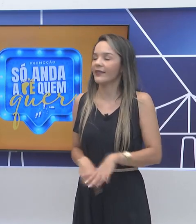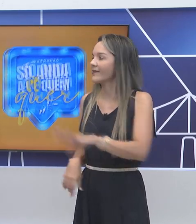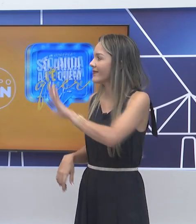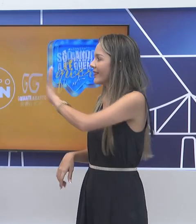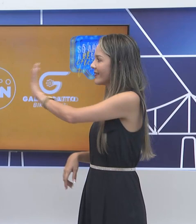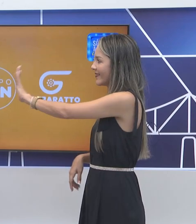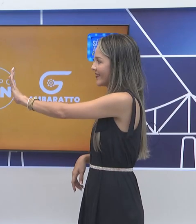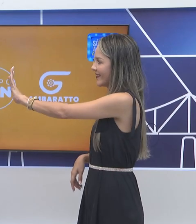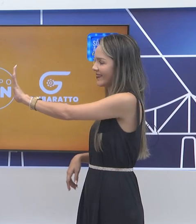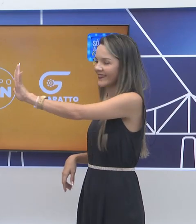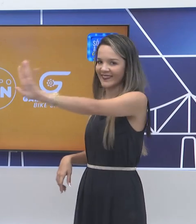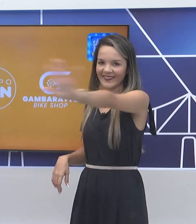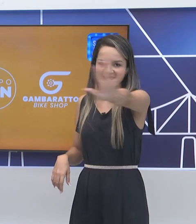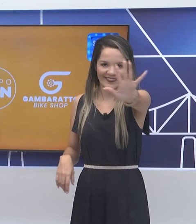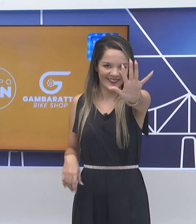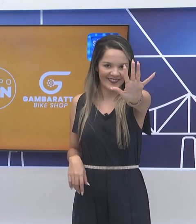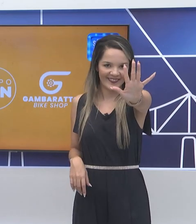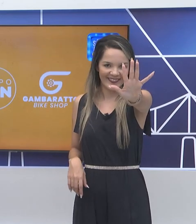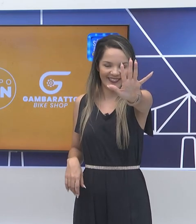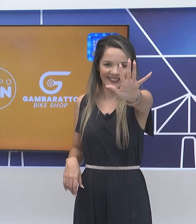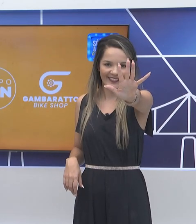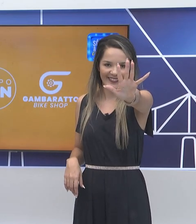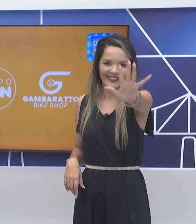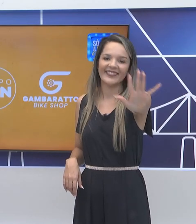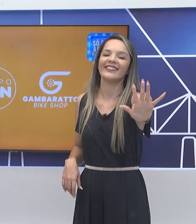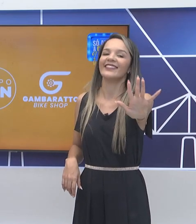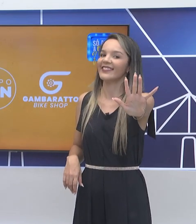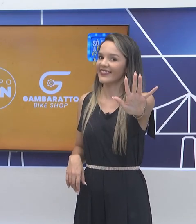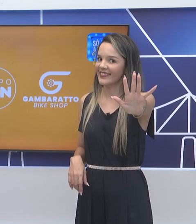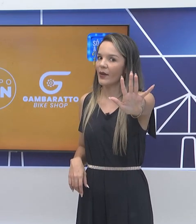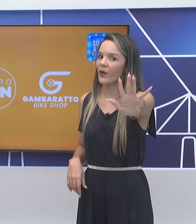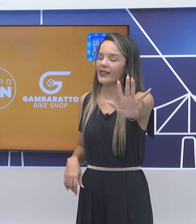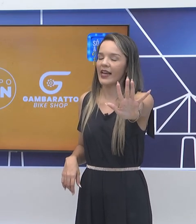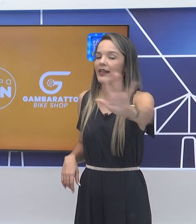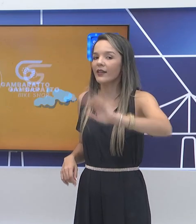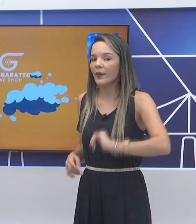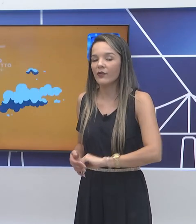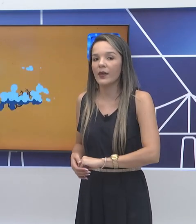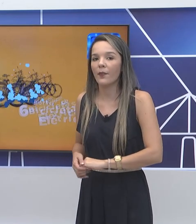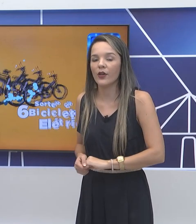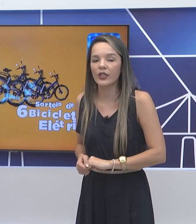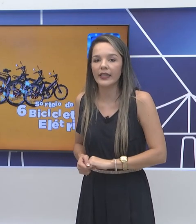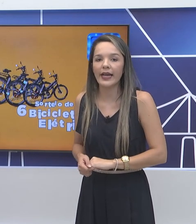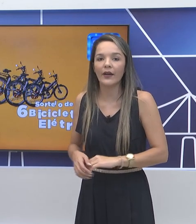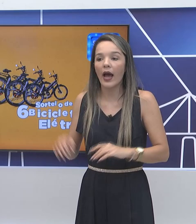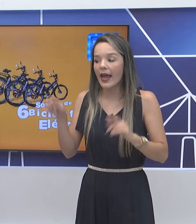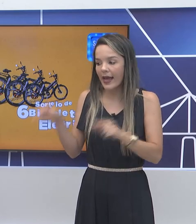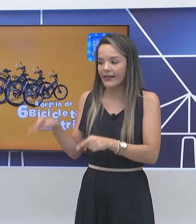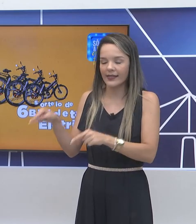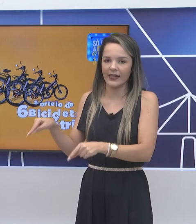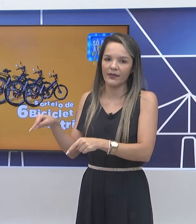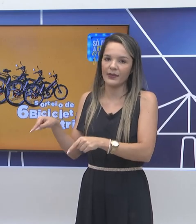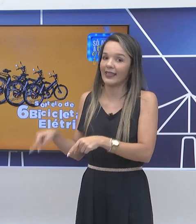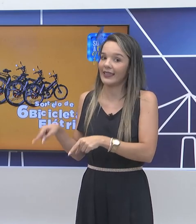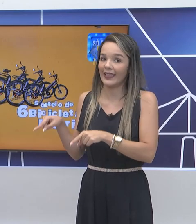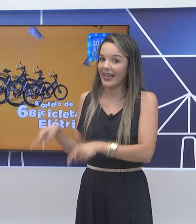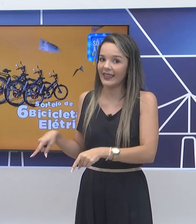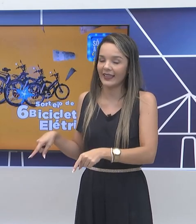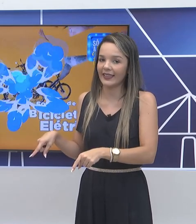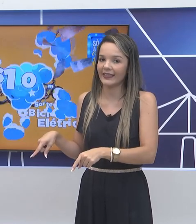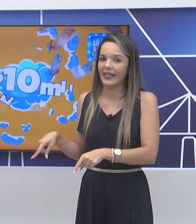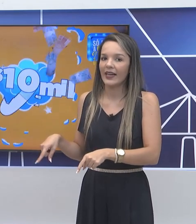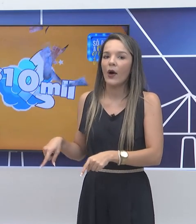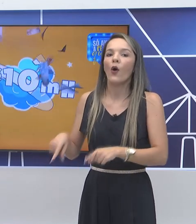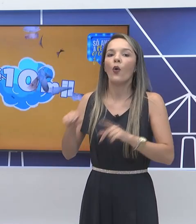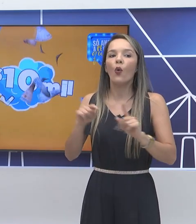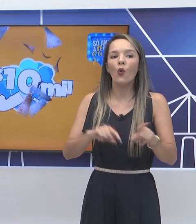Mari? R$ 500 amanhã, na sexta-feira, tem um sorteio de R$ 500. Pois é. E também você pode ganhar essa bicicleta elétrica. Essa